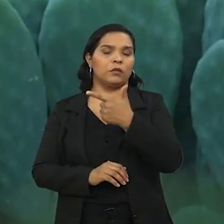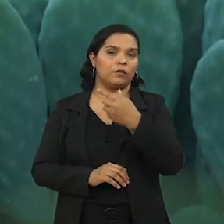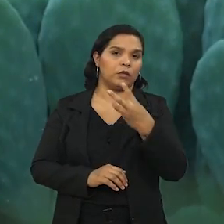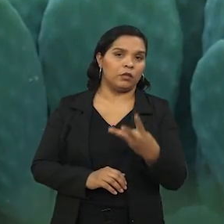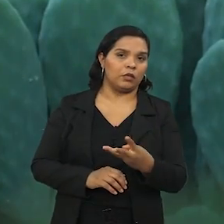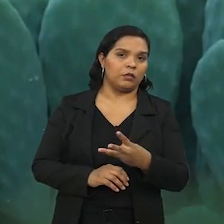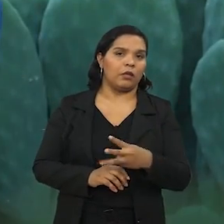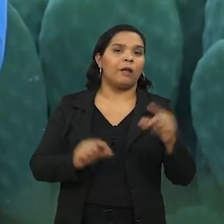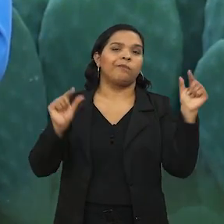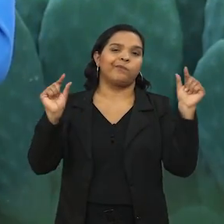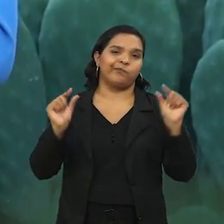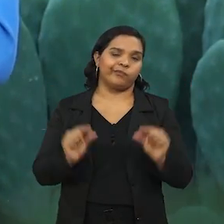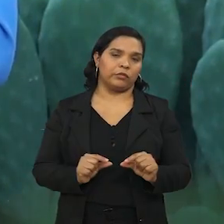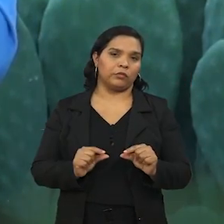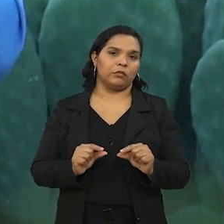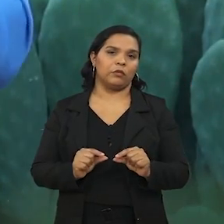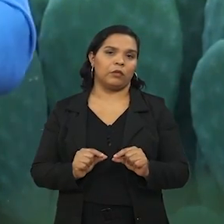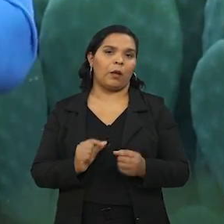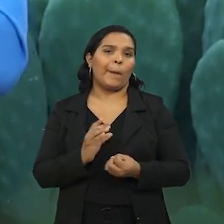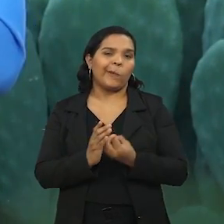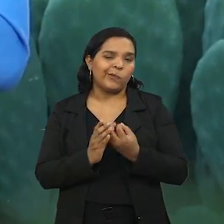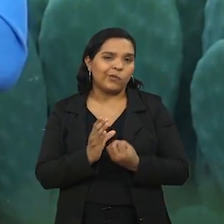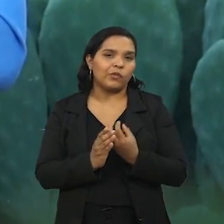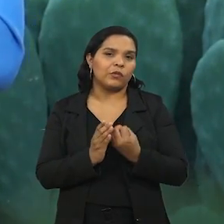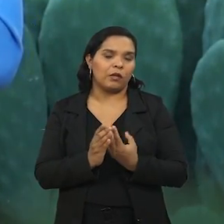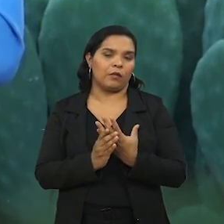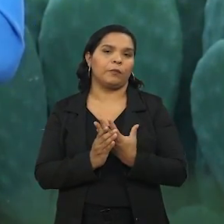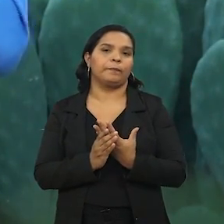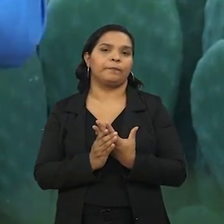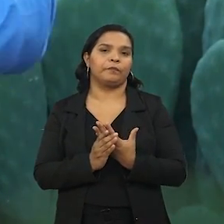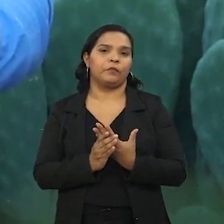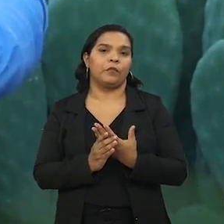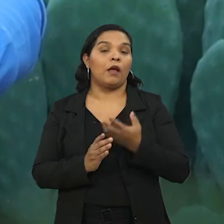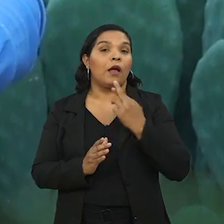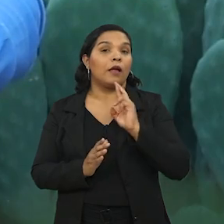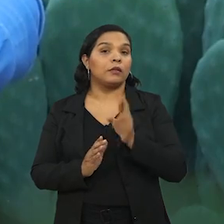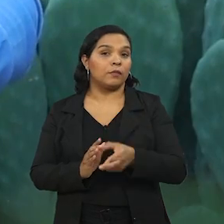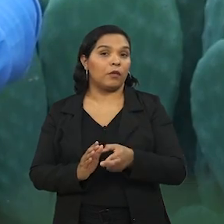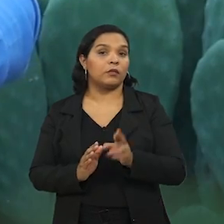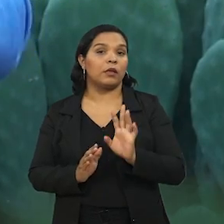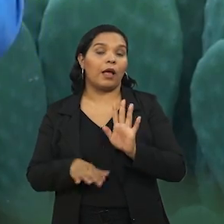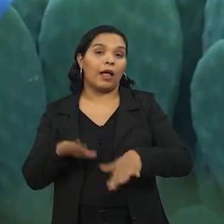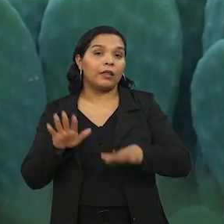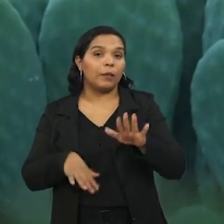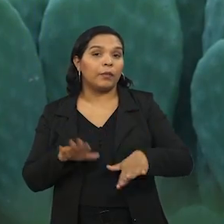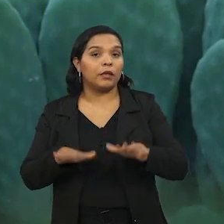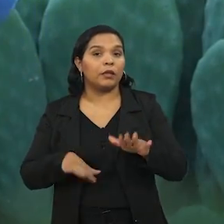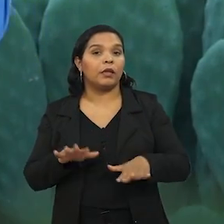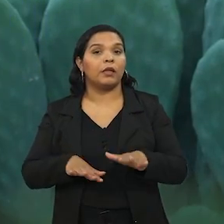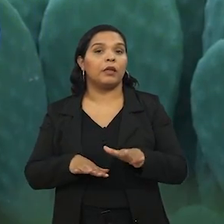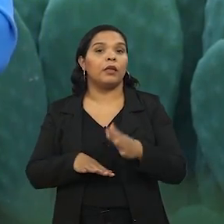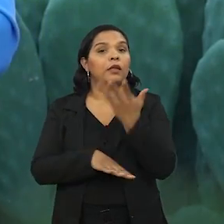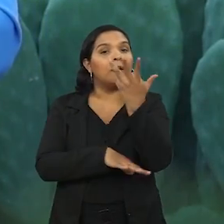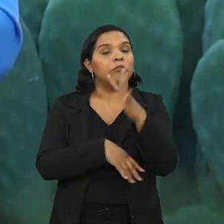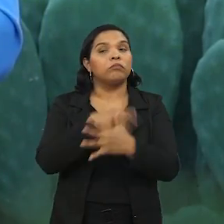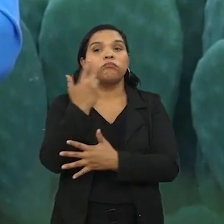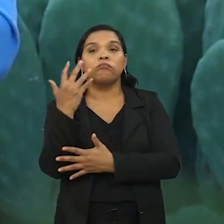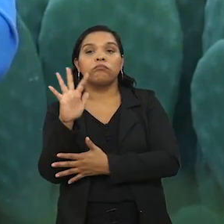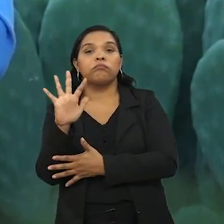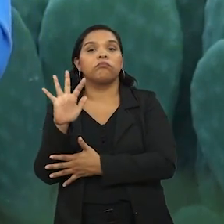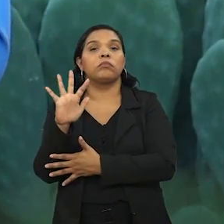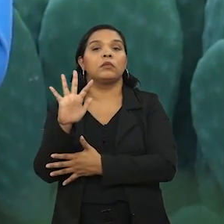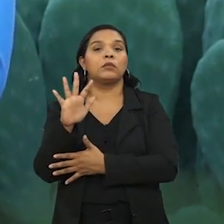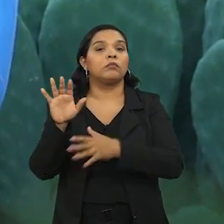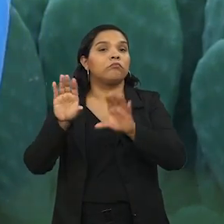ela tem uma queda na produtividade, porque ela é menos tolerante à seca. Então, uma resposta que a gente já tem, a depender da posição da paisagem que o agricultor